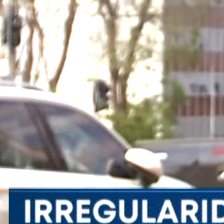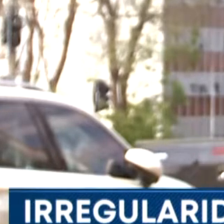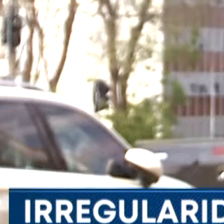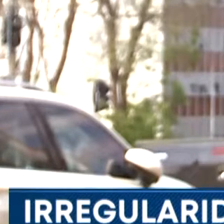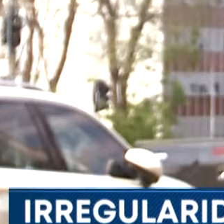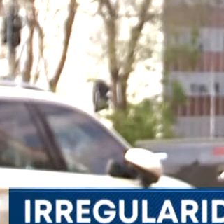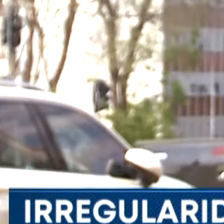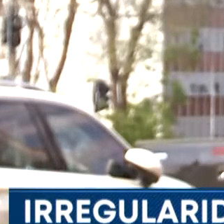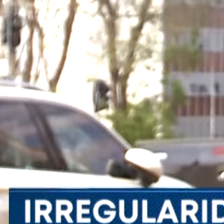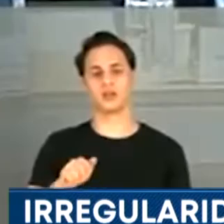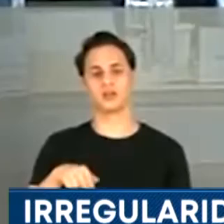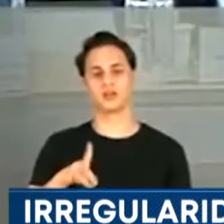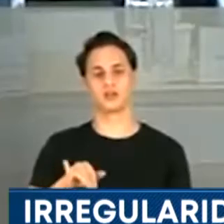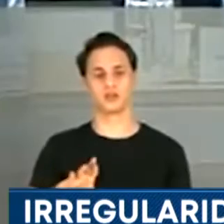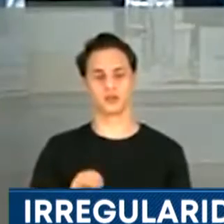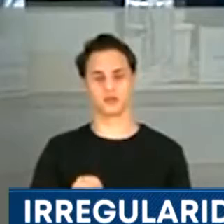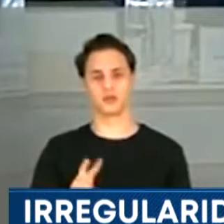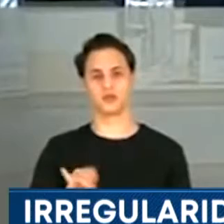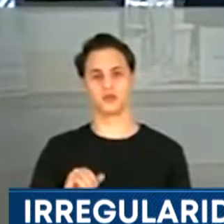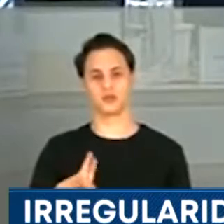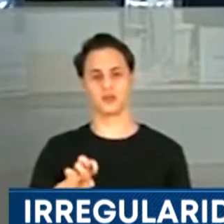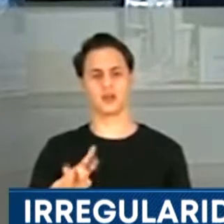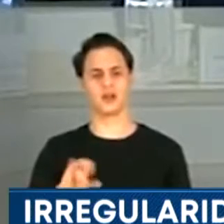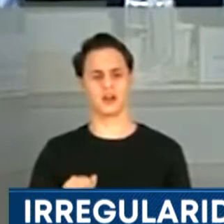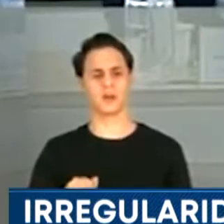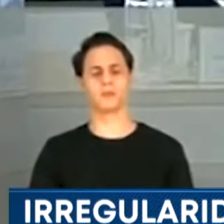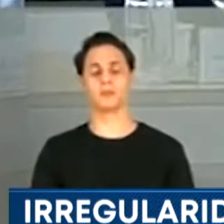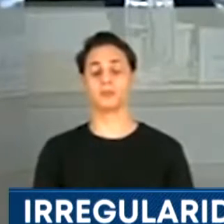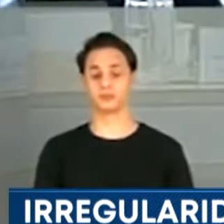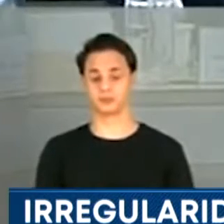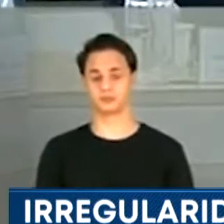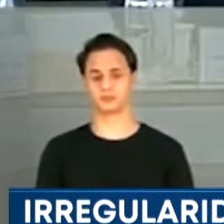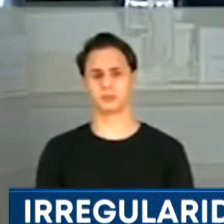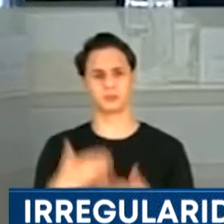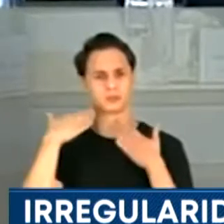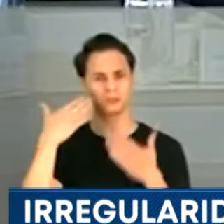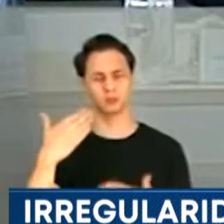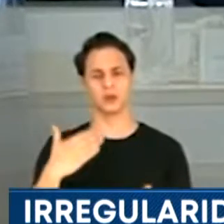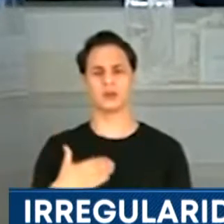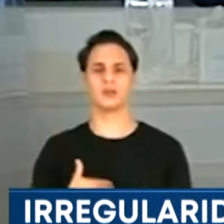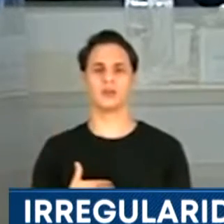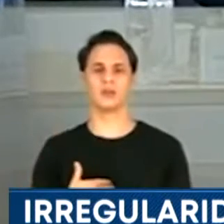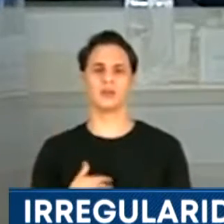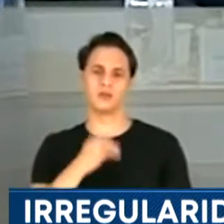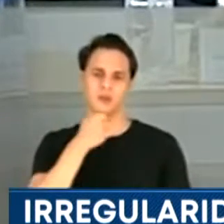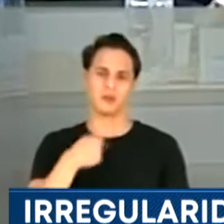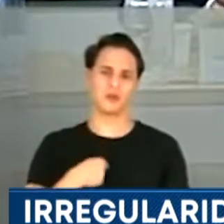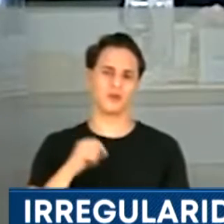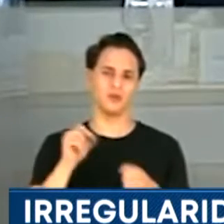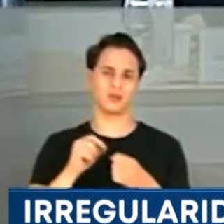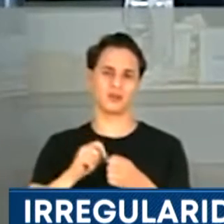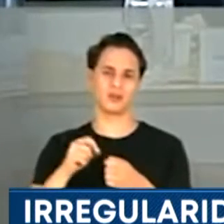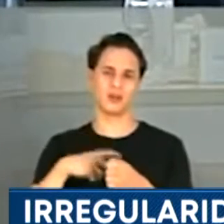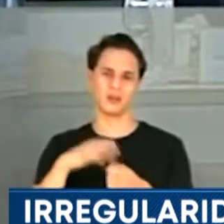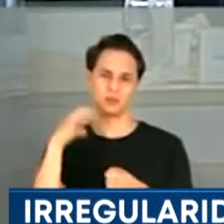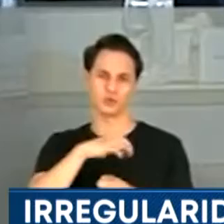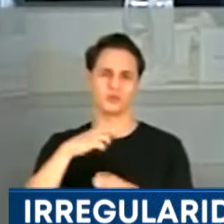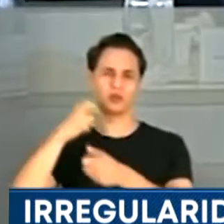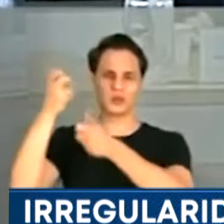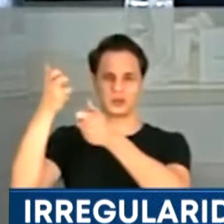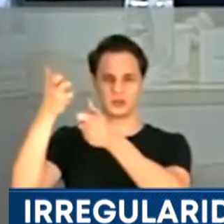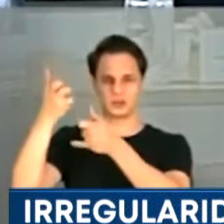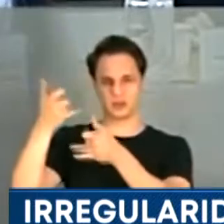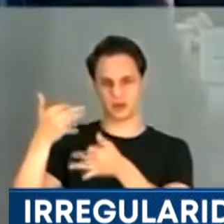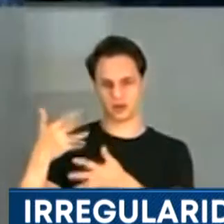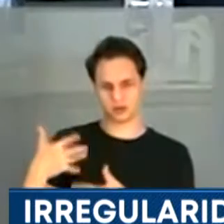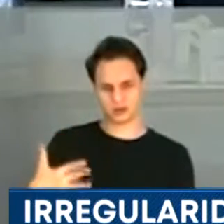da Covid-19. Lembrando que o lobby é uma prática criminosa onde a pessoa realiza diversas